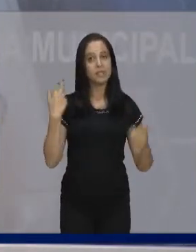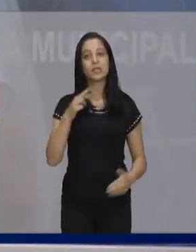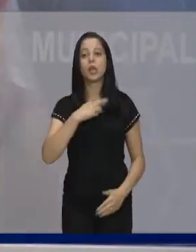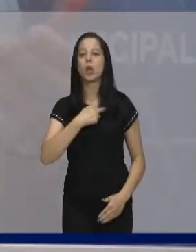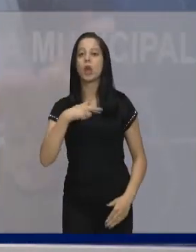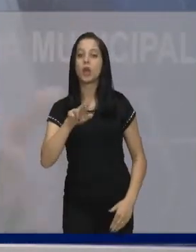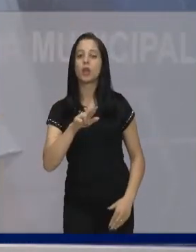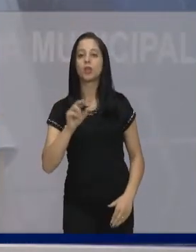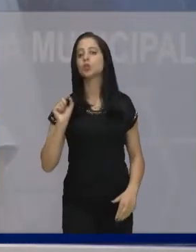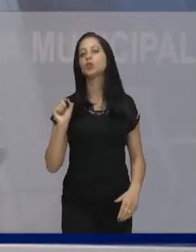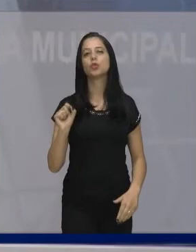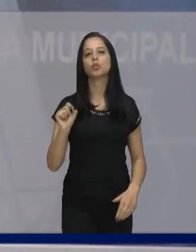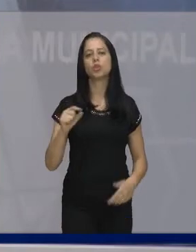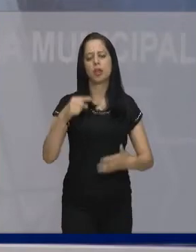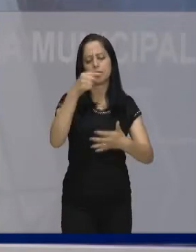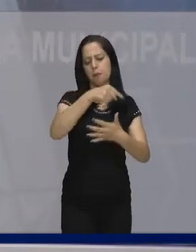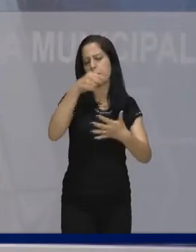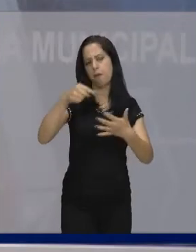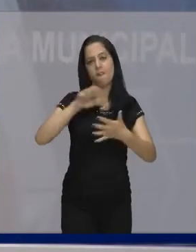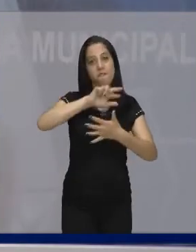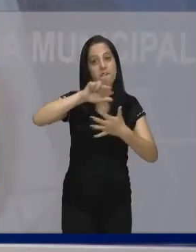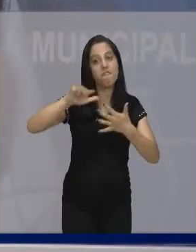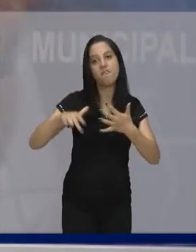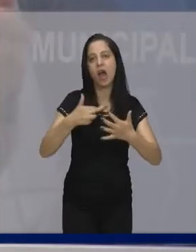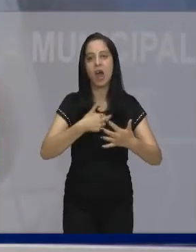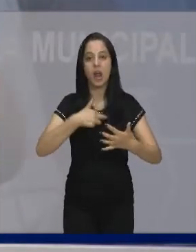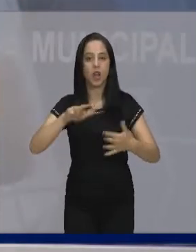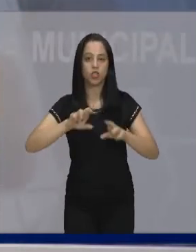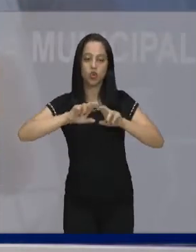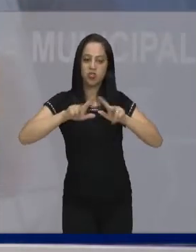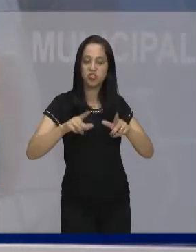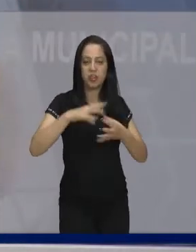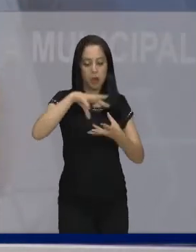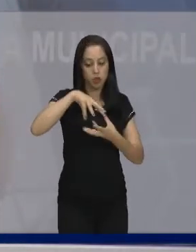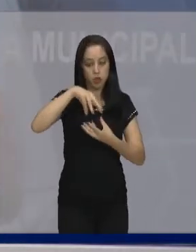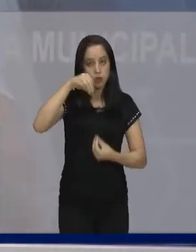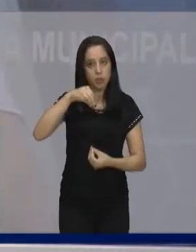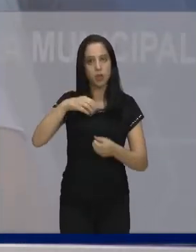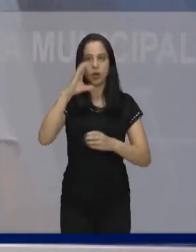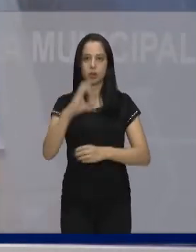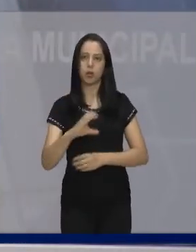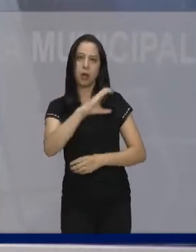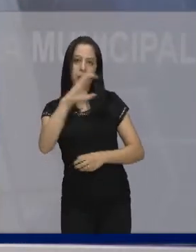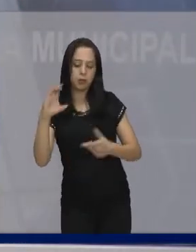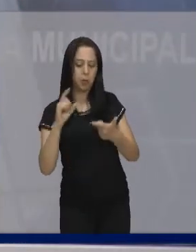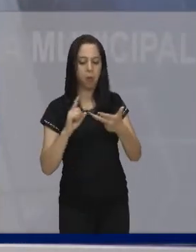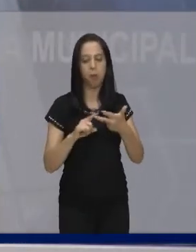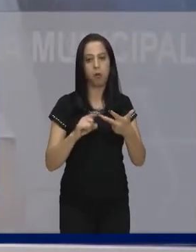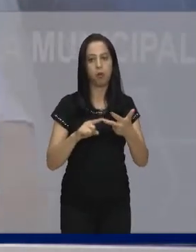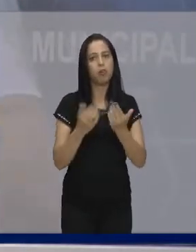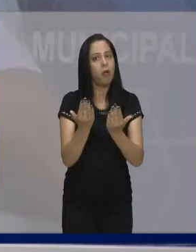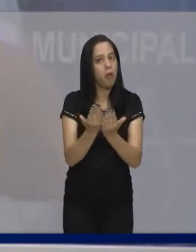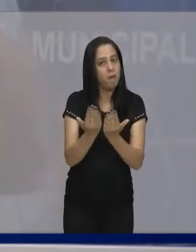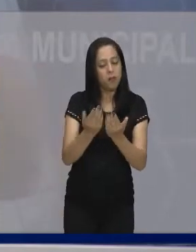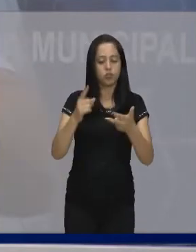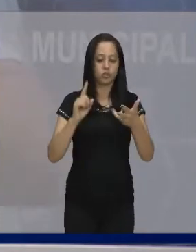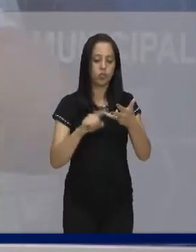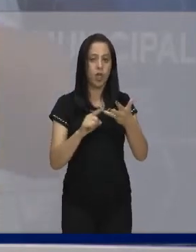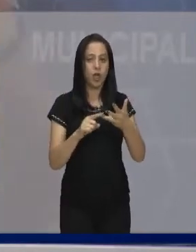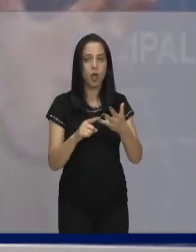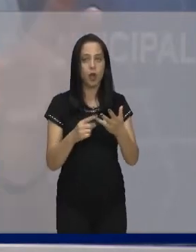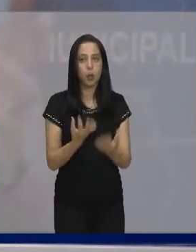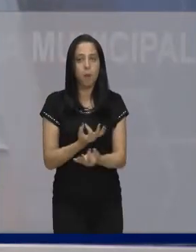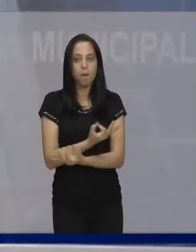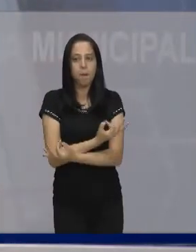ele agrega várias religiões, né? Espírita, católico, evangélico, budista,